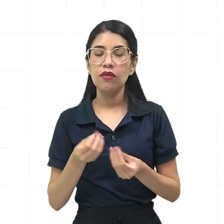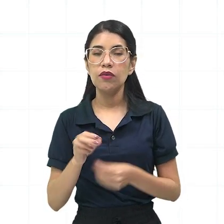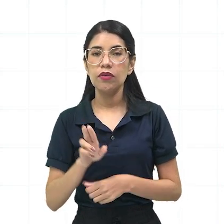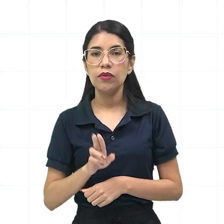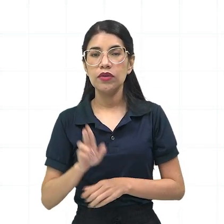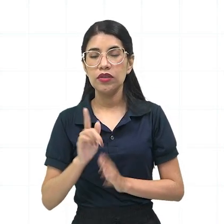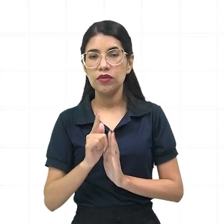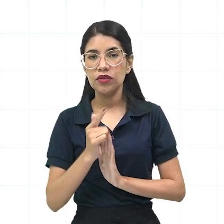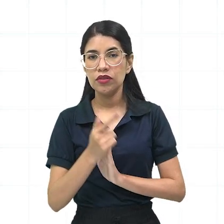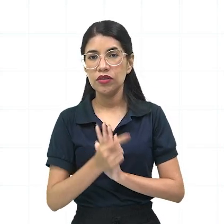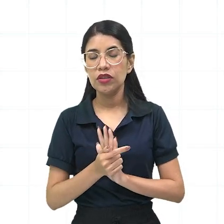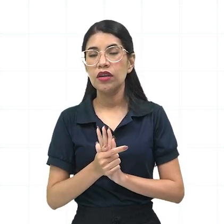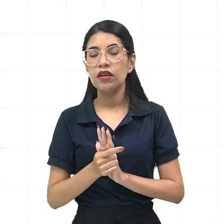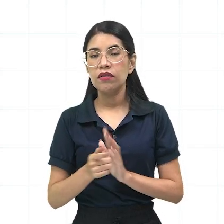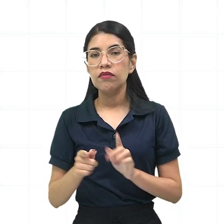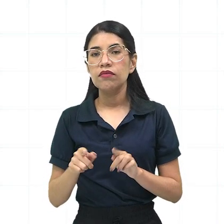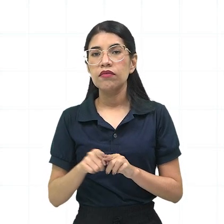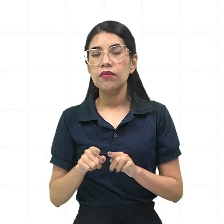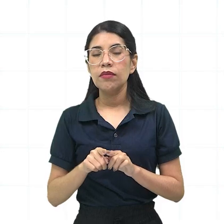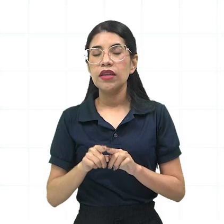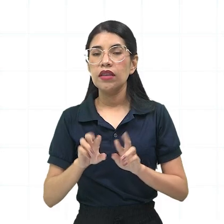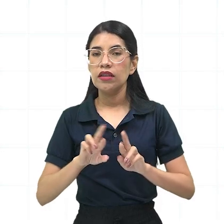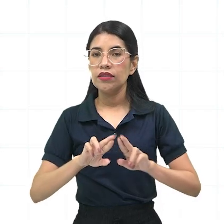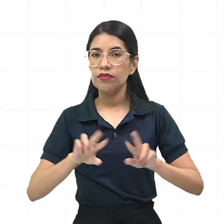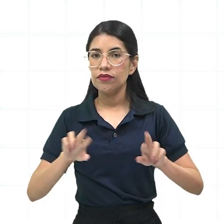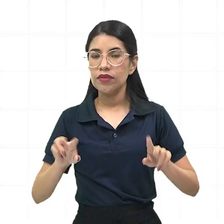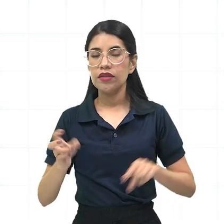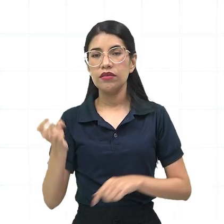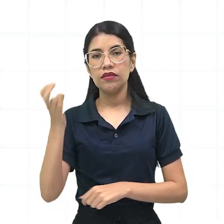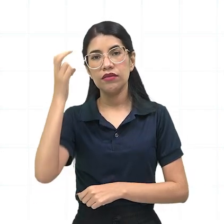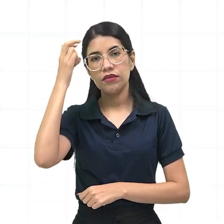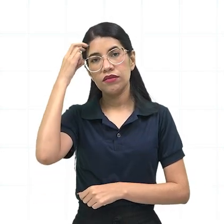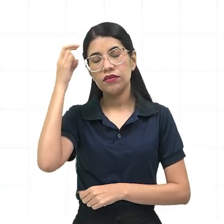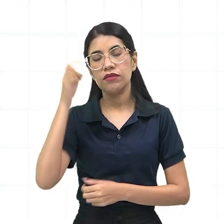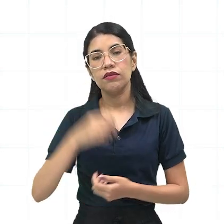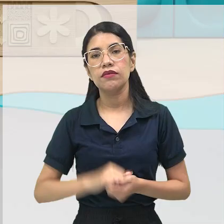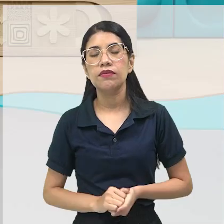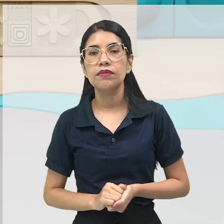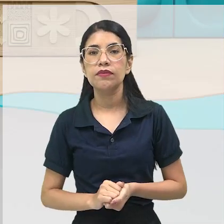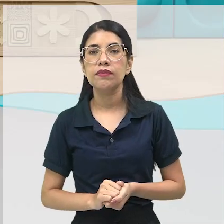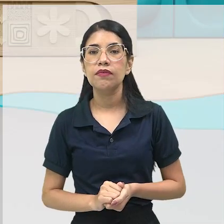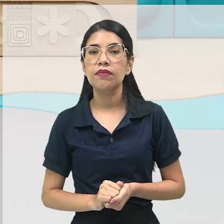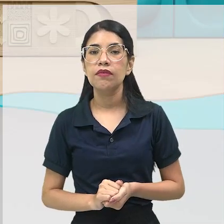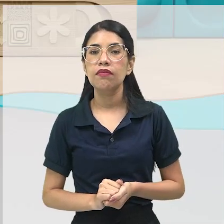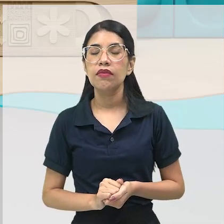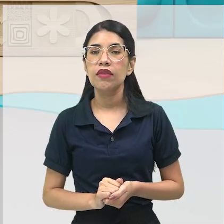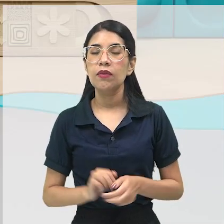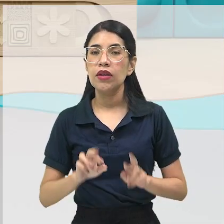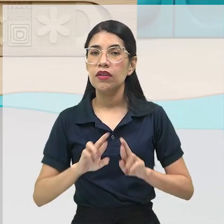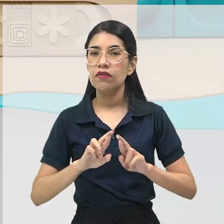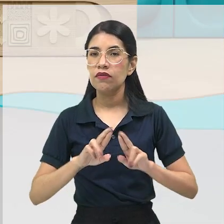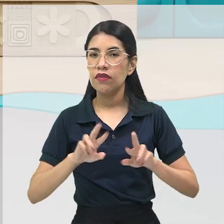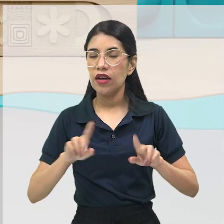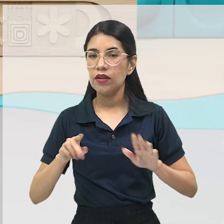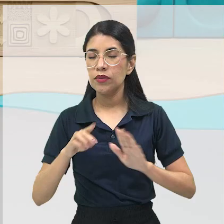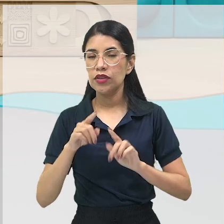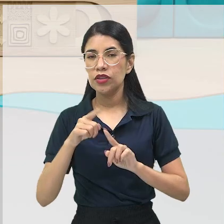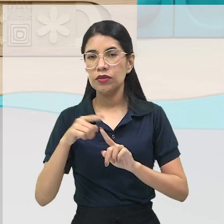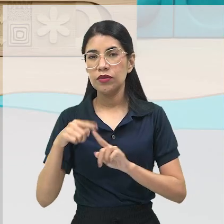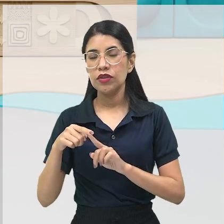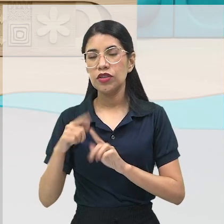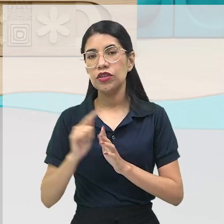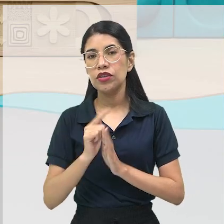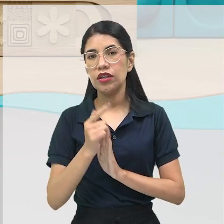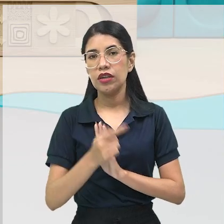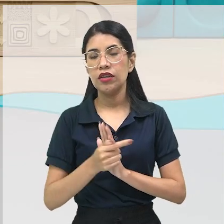gênero passa também a trazer a diversidade cultural. Então, olha só a diversidade de gêneros que a gente tem. Aqui só